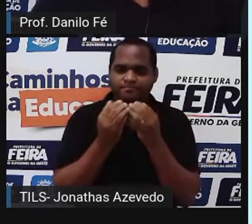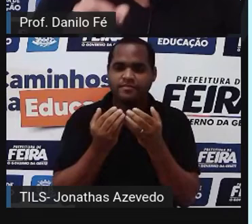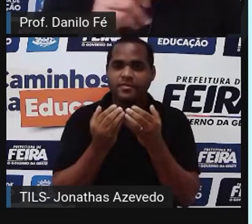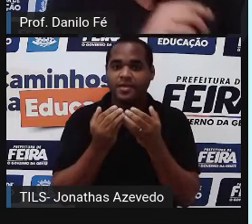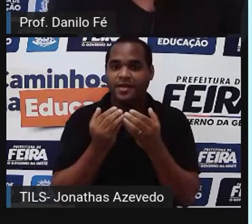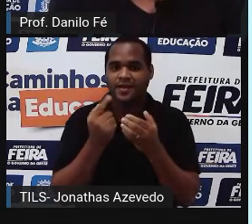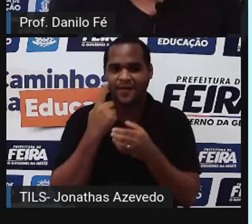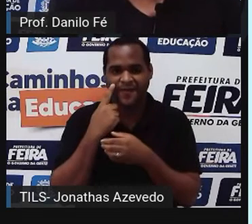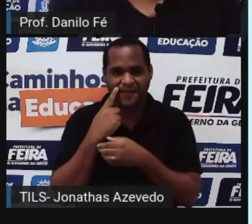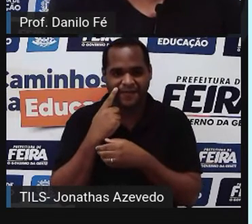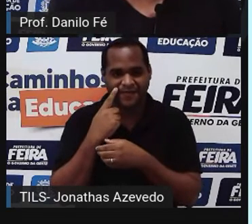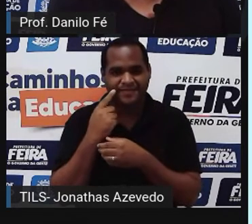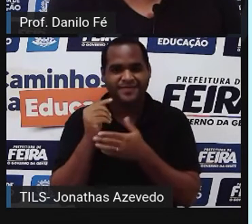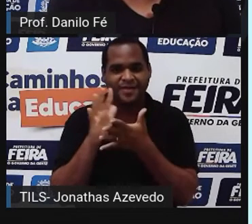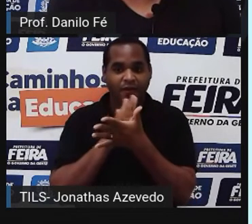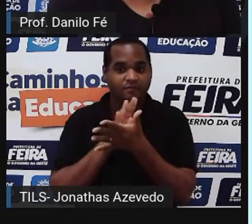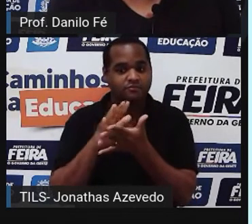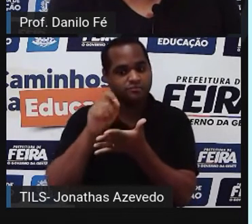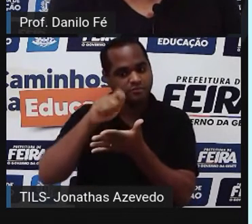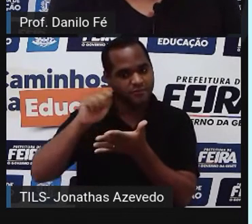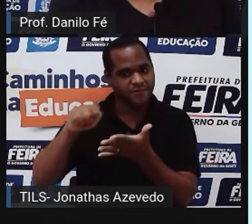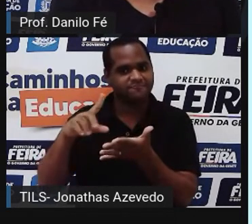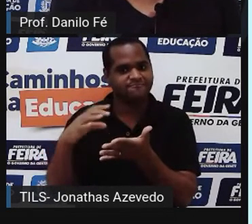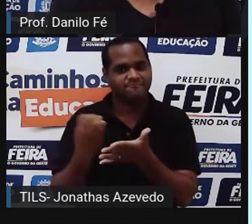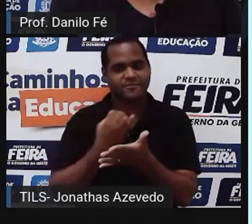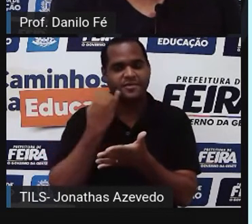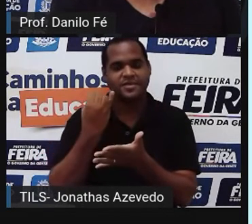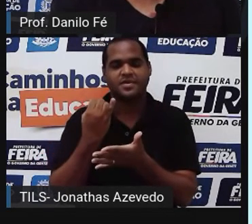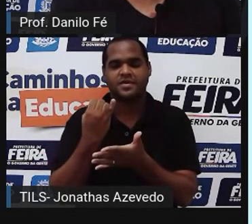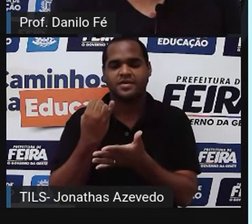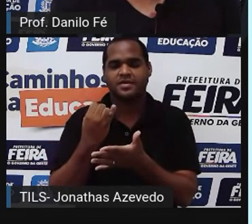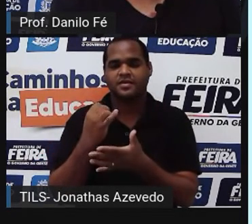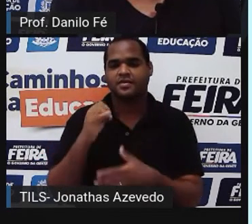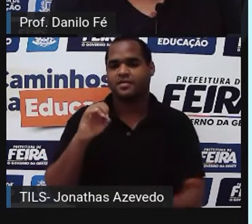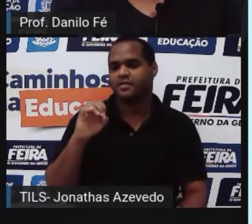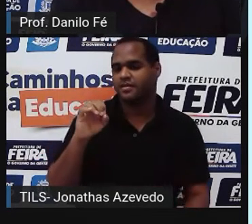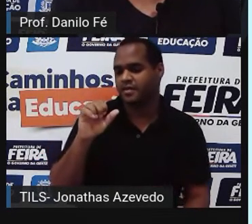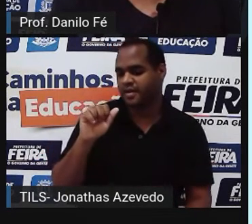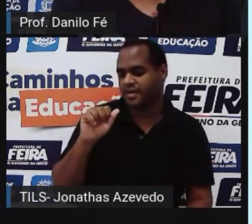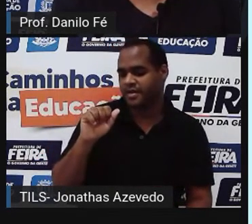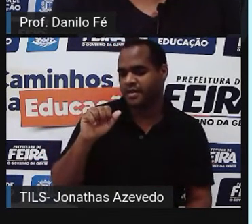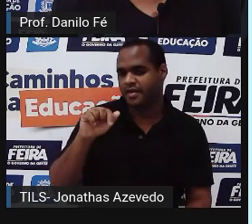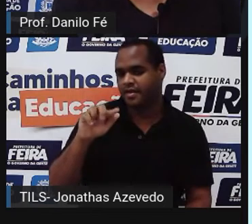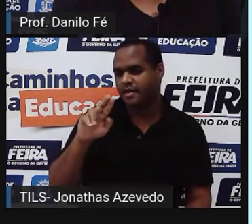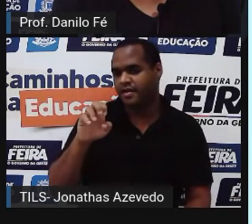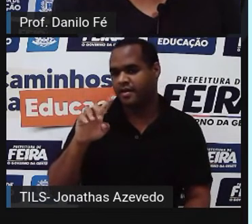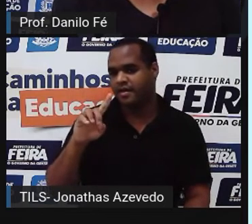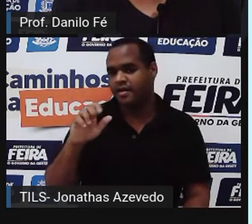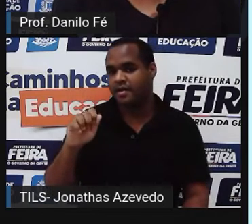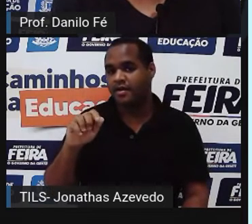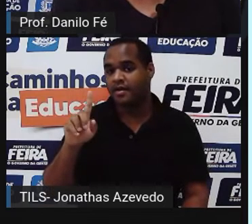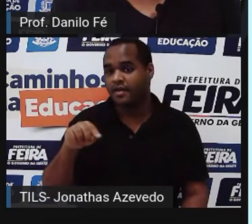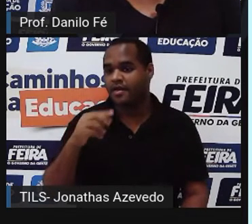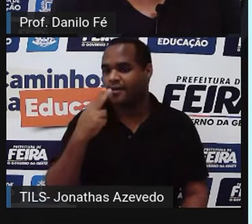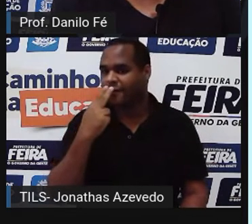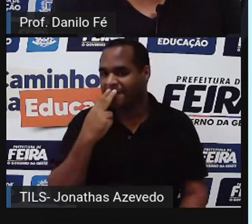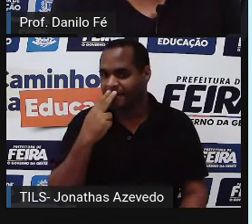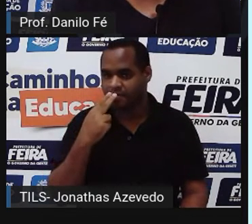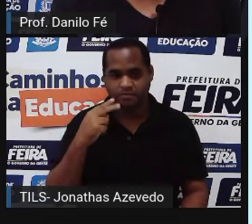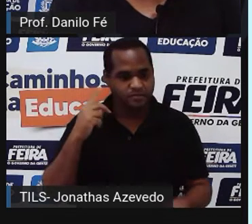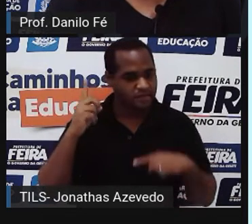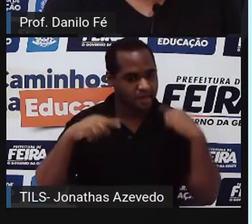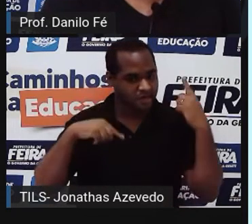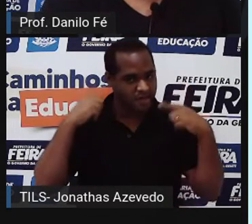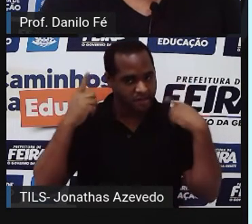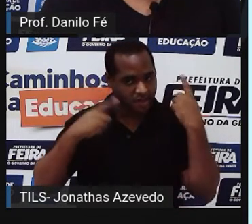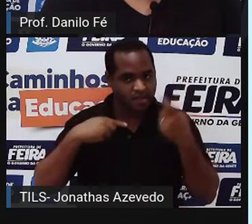Vão anotando os filmes que eu estou citando, viu, gente, que valem a pena, chamado A Queda. Em A Queda mostra um Hitler paranoico, bem